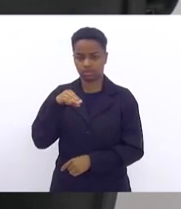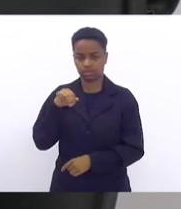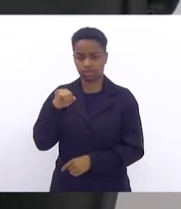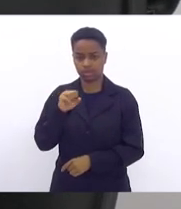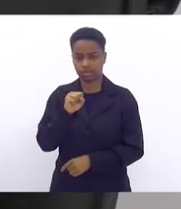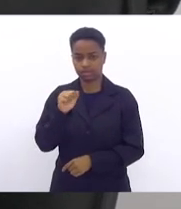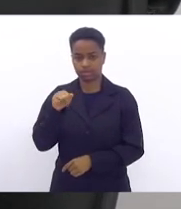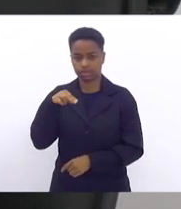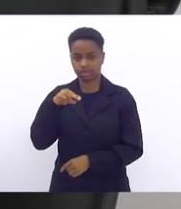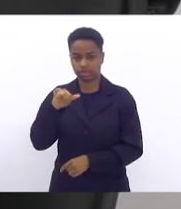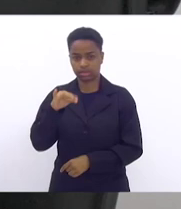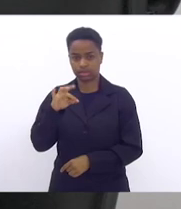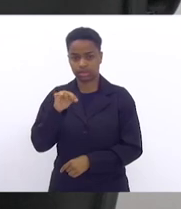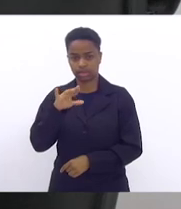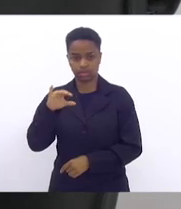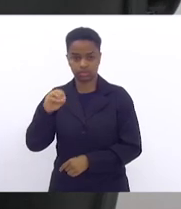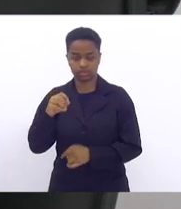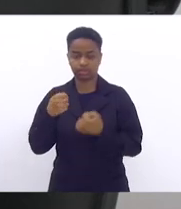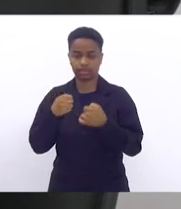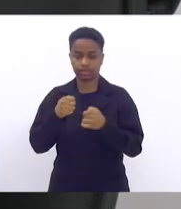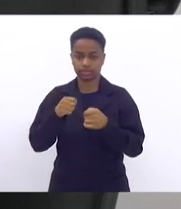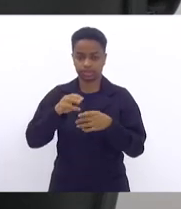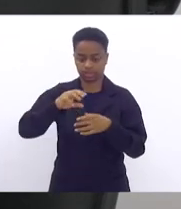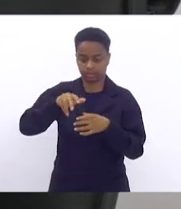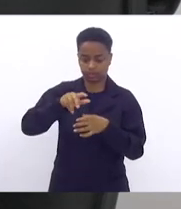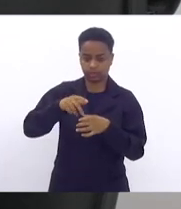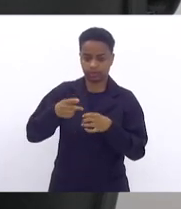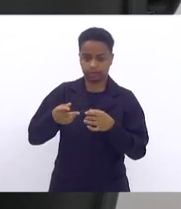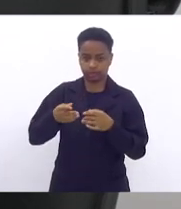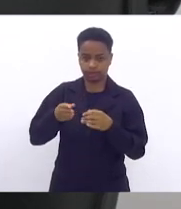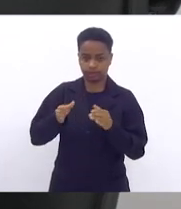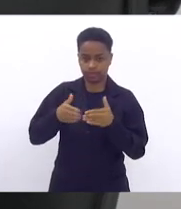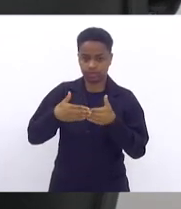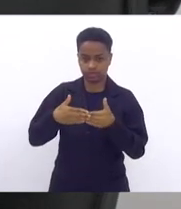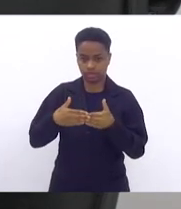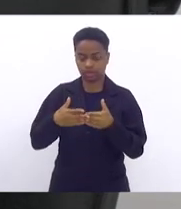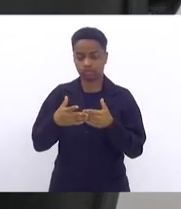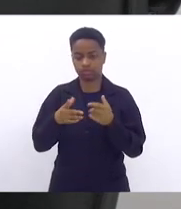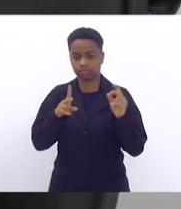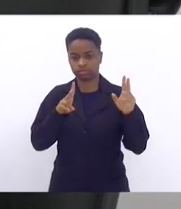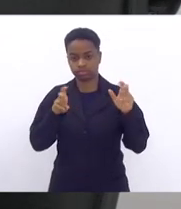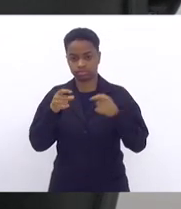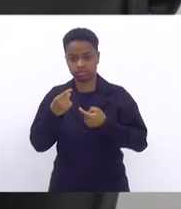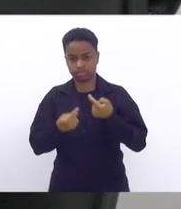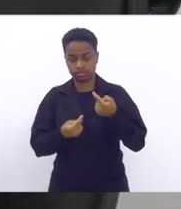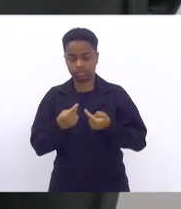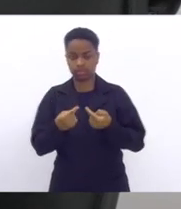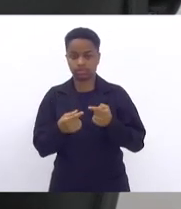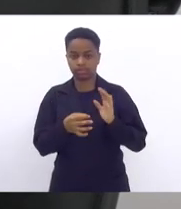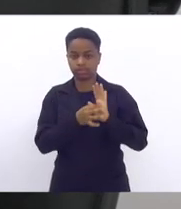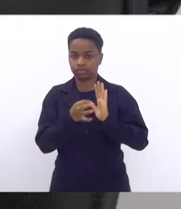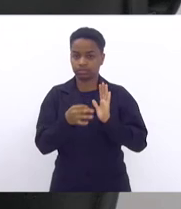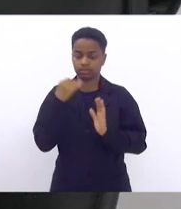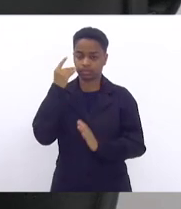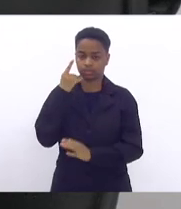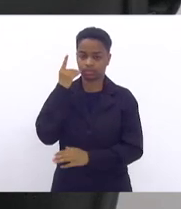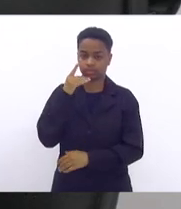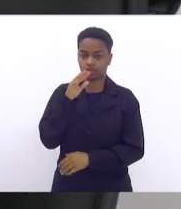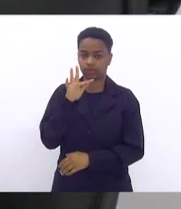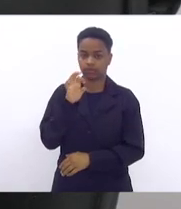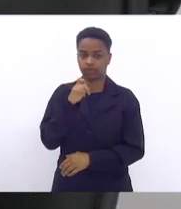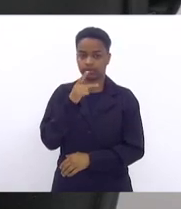domissanitários com a embalagem lacrada na forma que menciona. O parecer do deputado Filipinho Raves foi